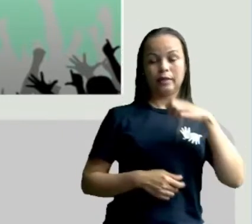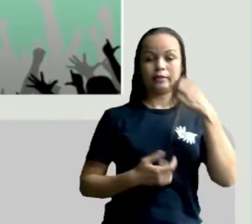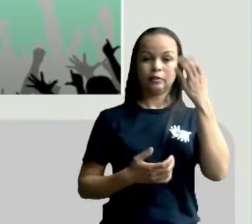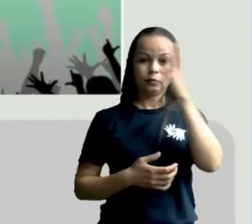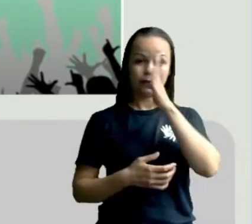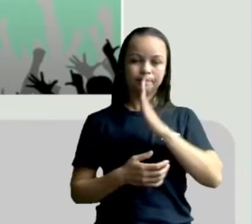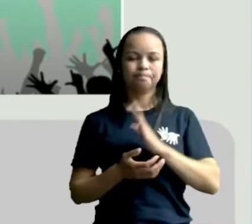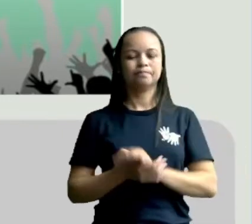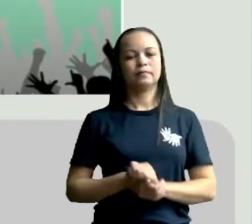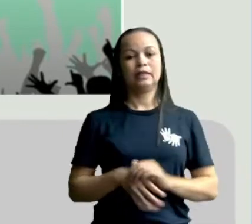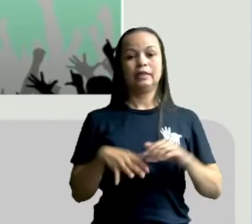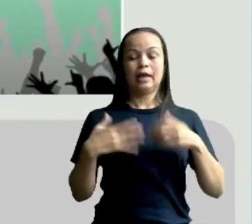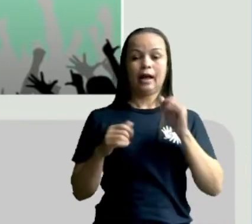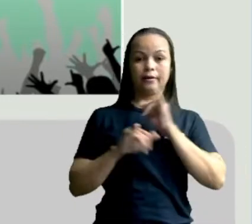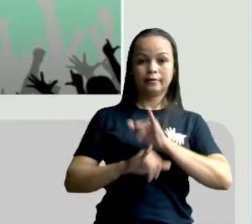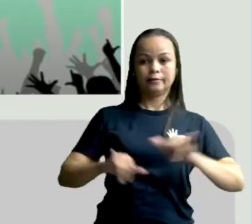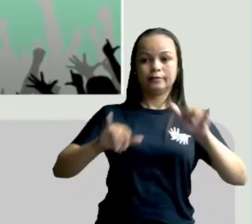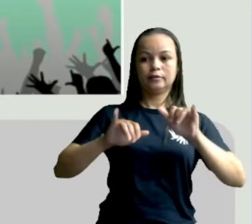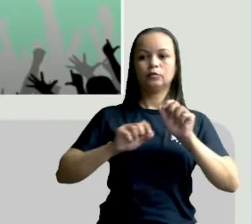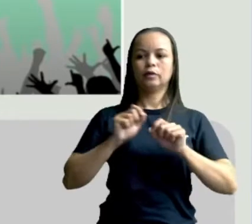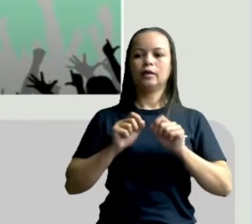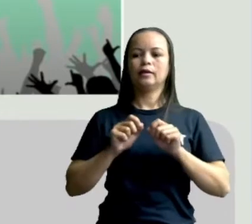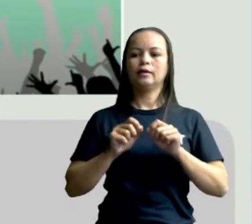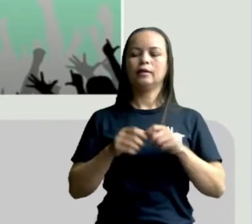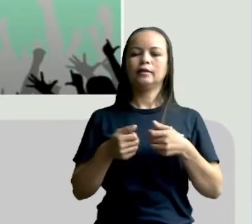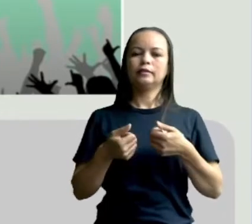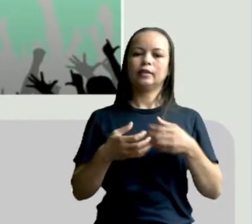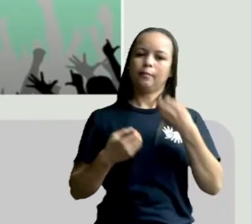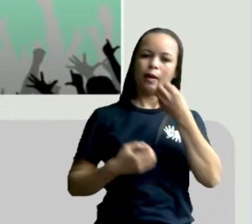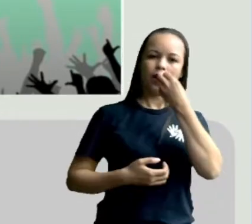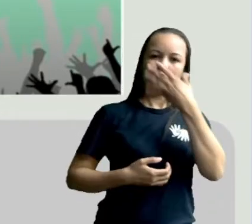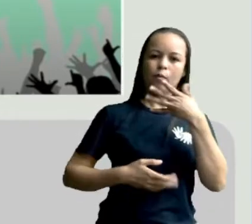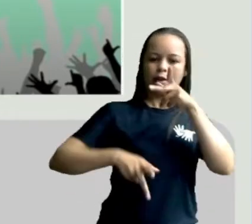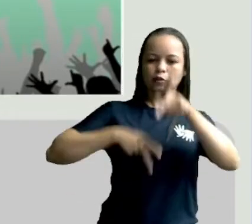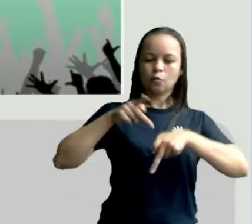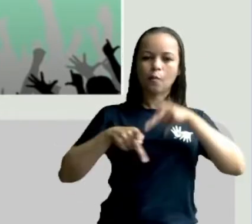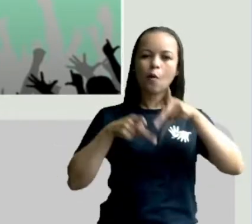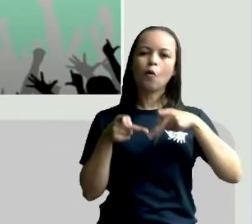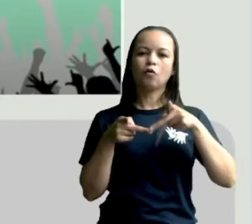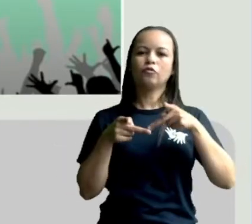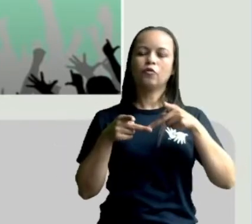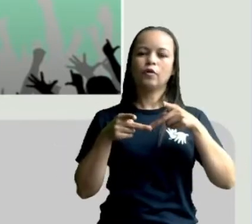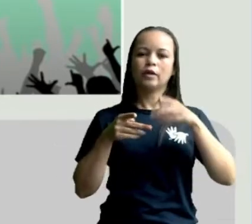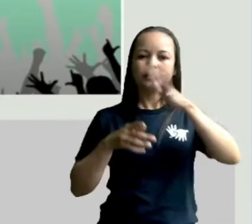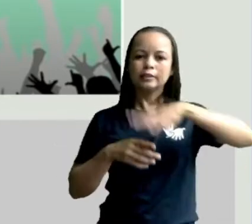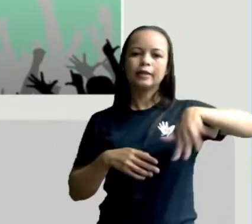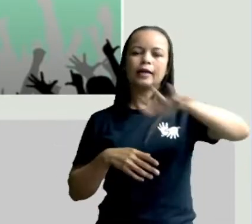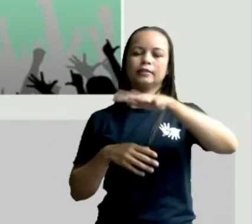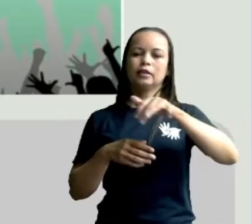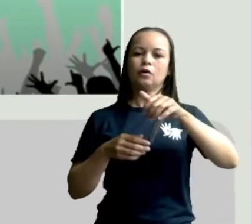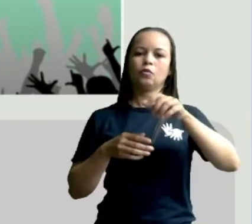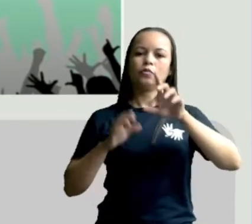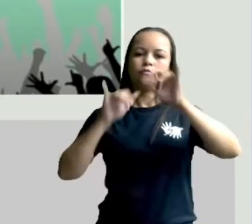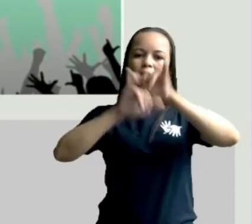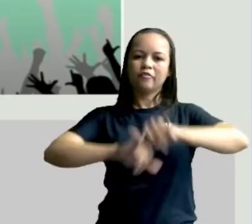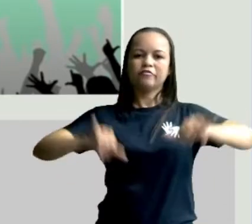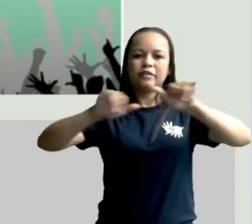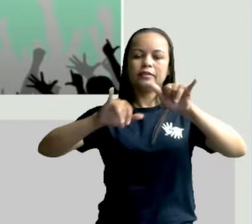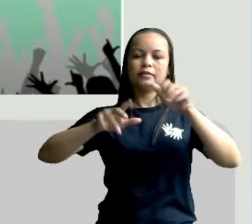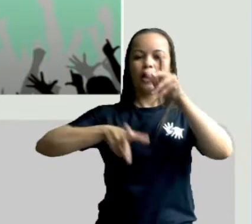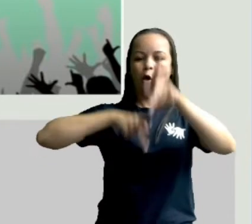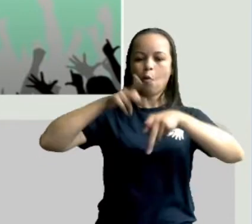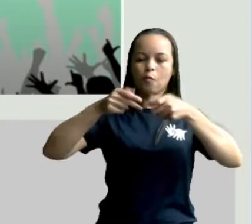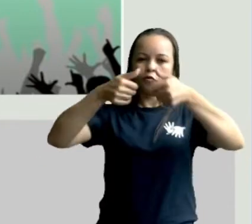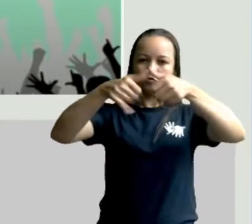bem de todos e felicidade geral da nação, estou pronto, digam ao povo que fico. Então, Dom Pedro não